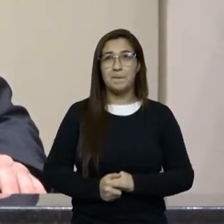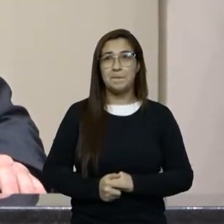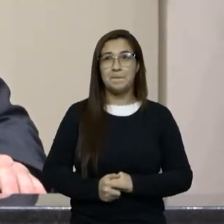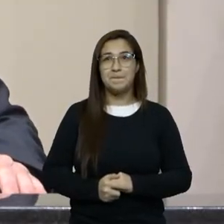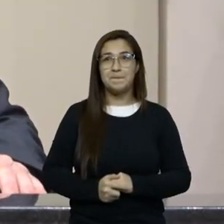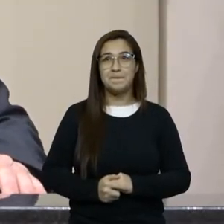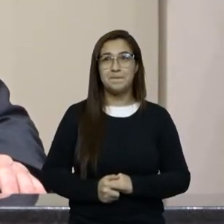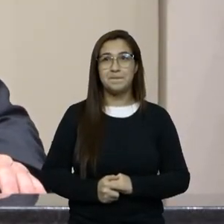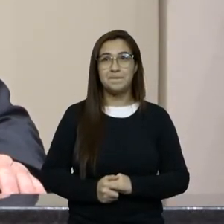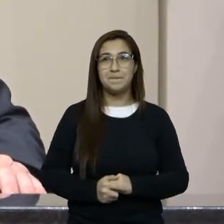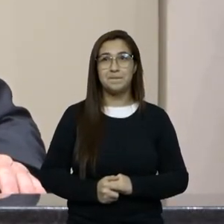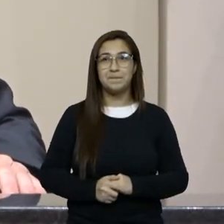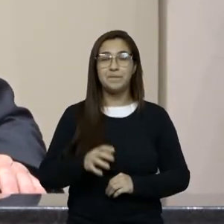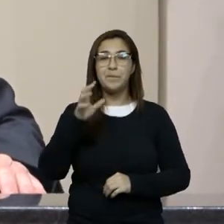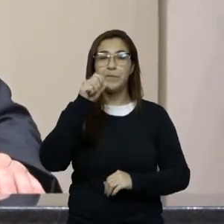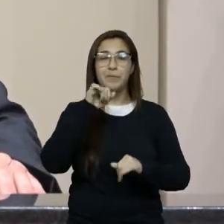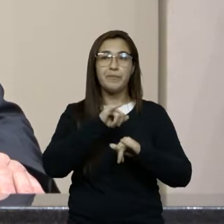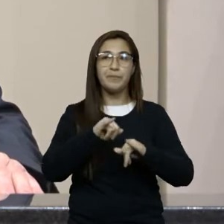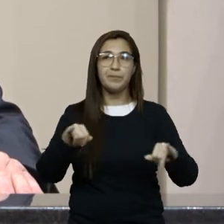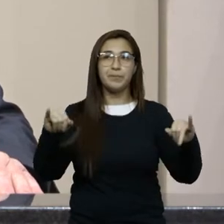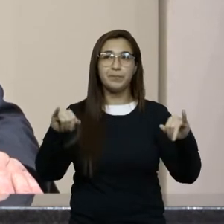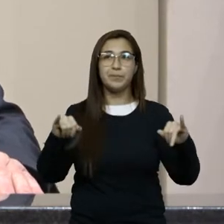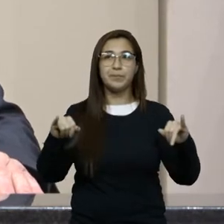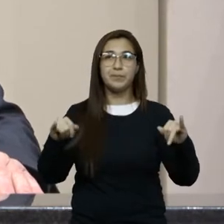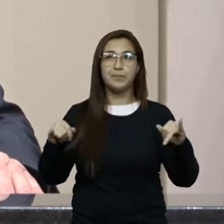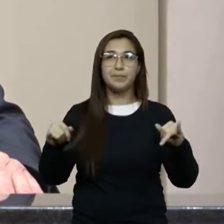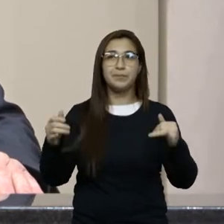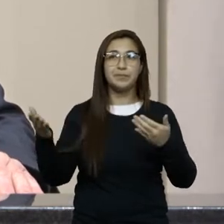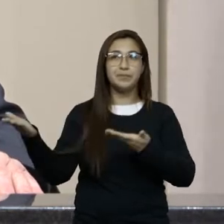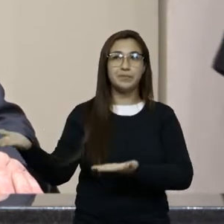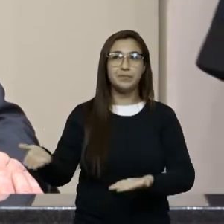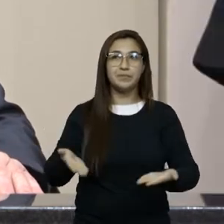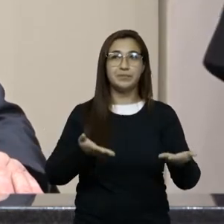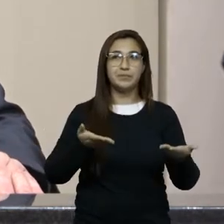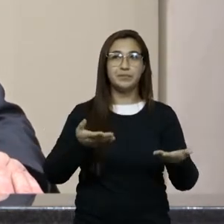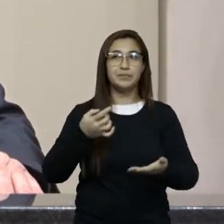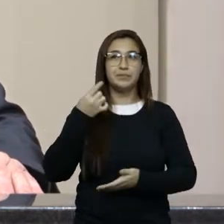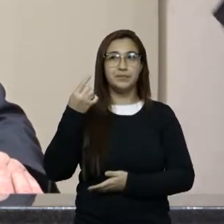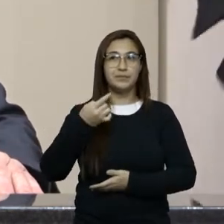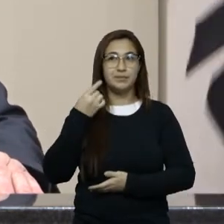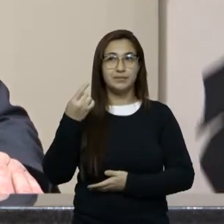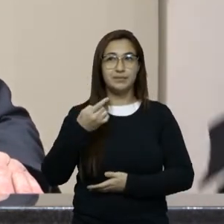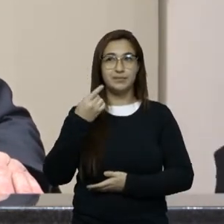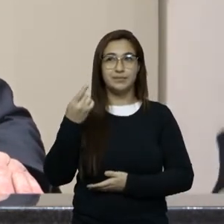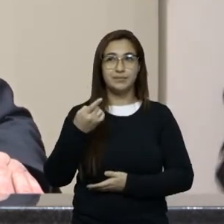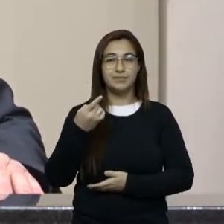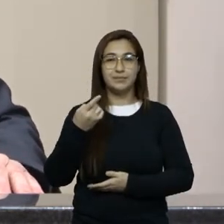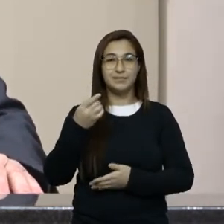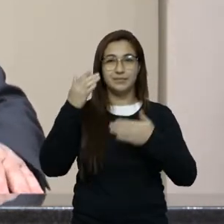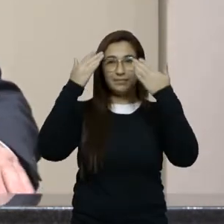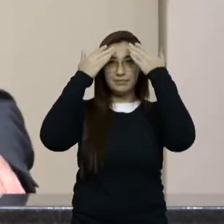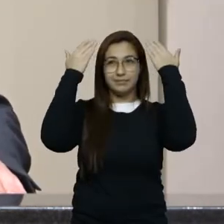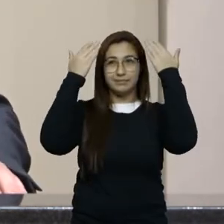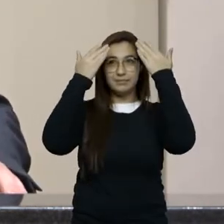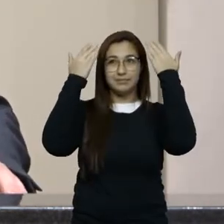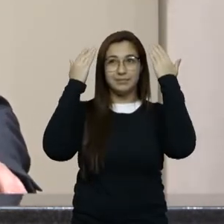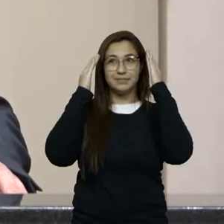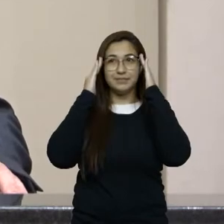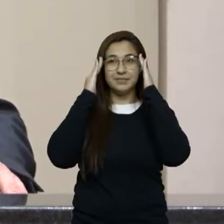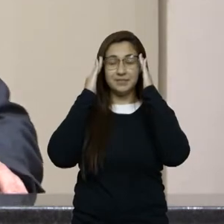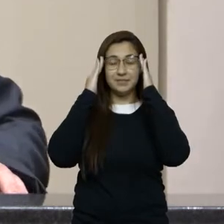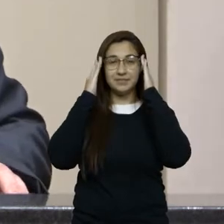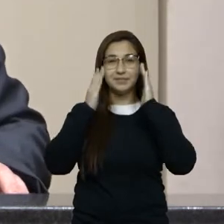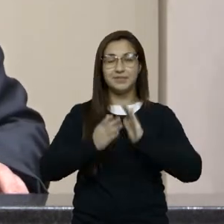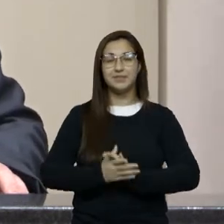e ainda em breve as publicações com a palavra Deputado José Milton Scheffer vossa